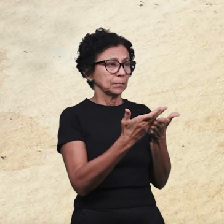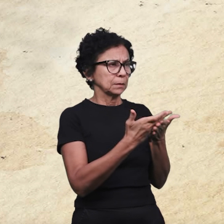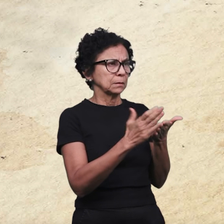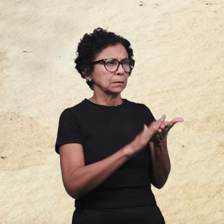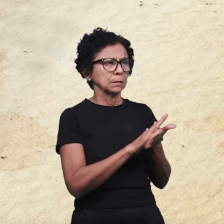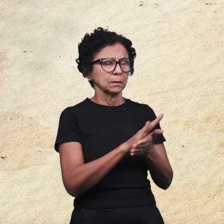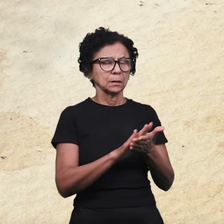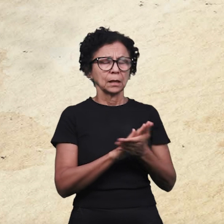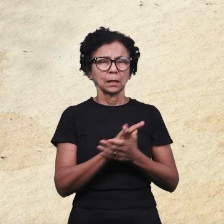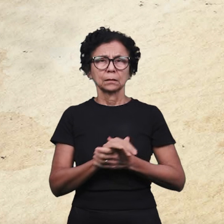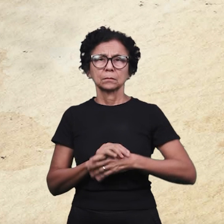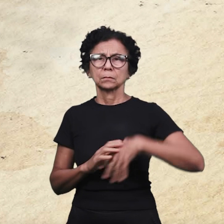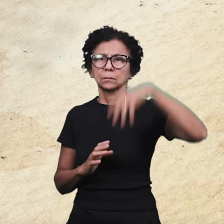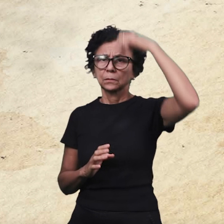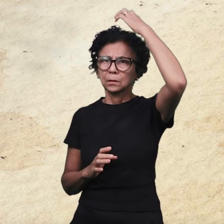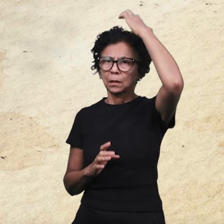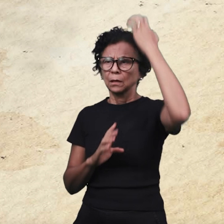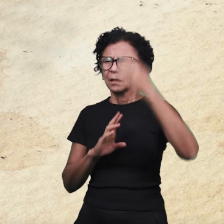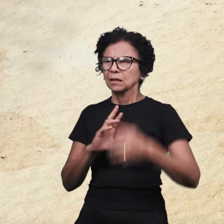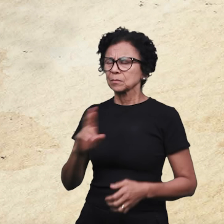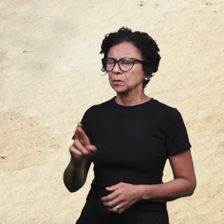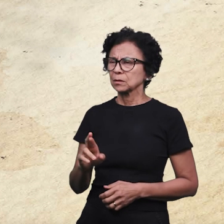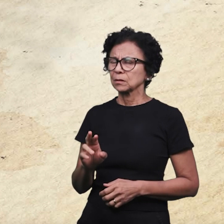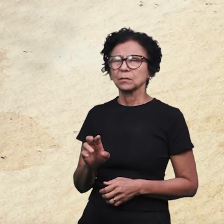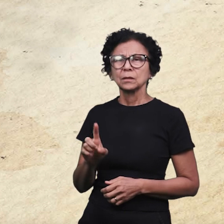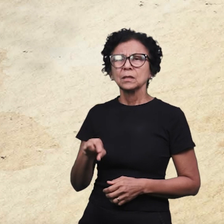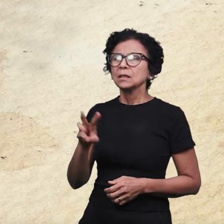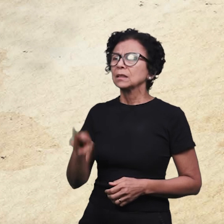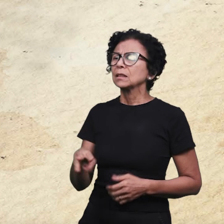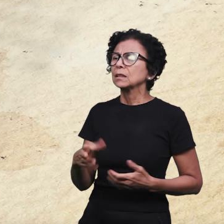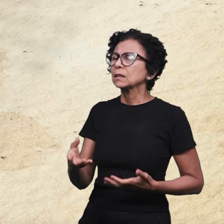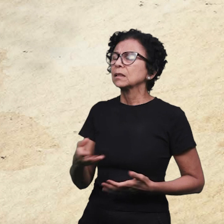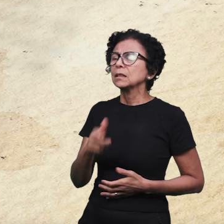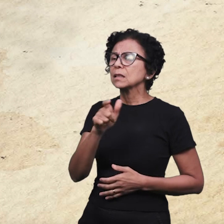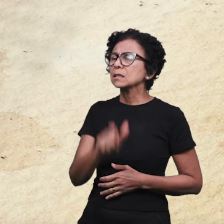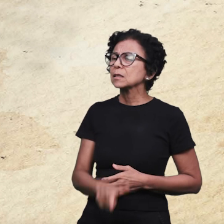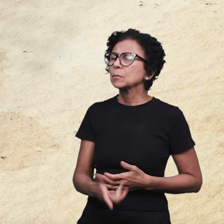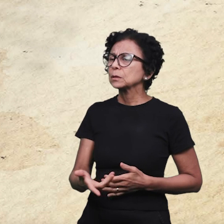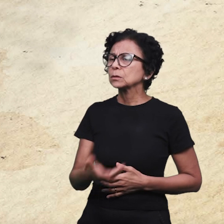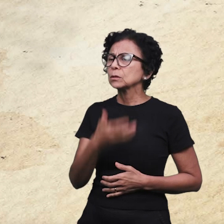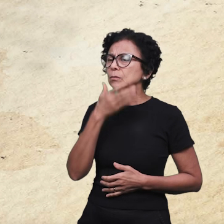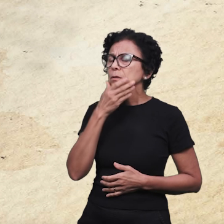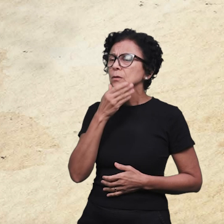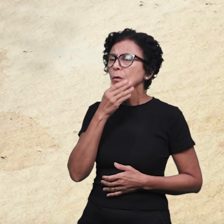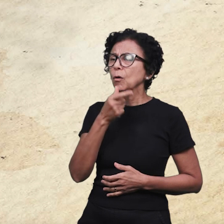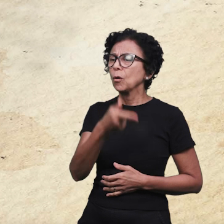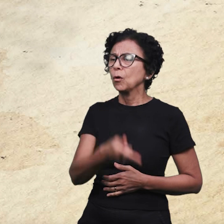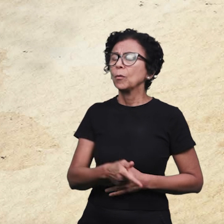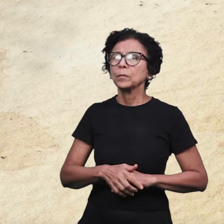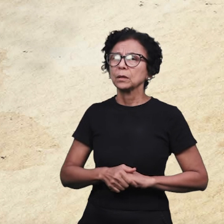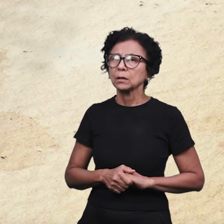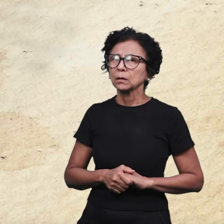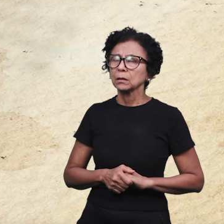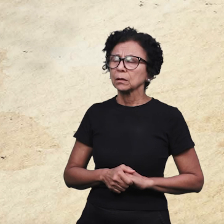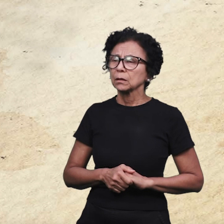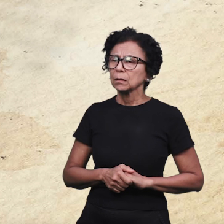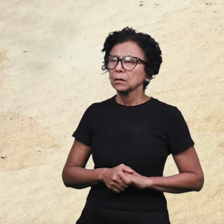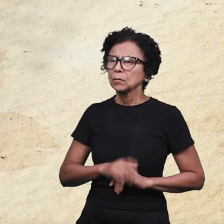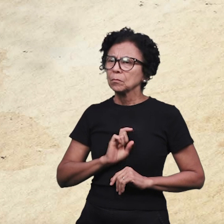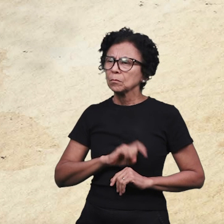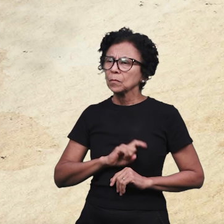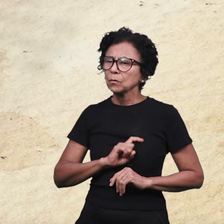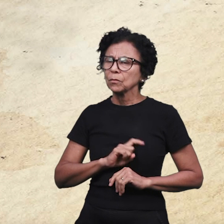Assuero e disse à rainha Esté: Quem é este? E onde está esse cujo coração o instigou